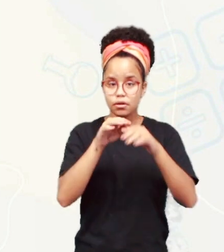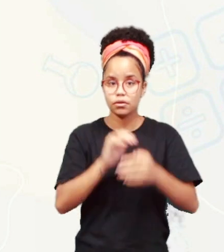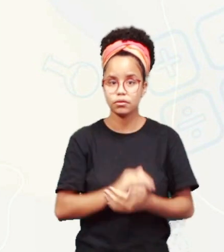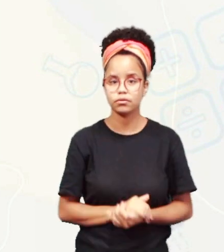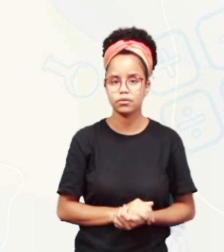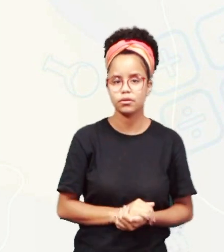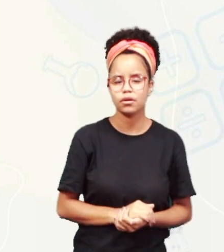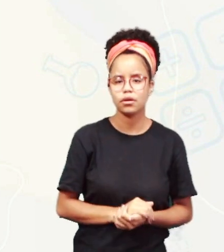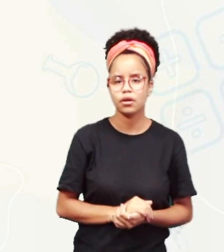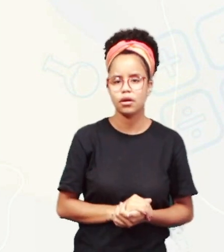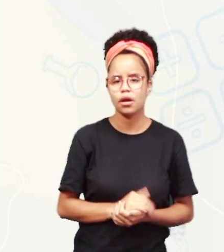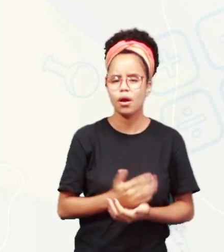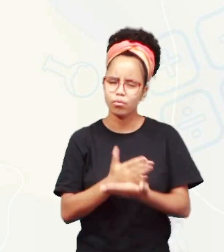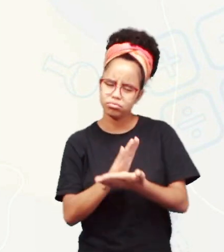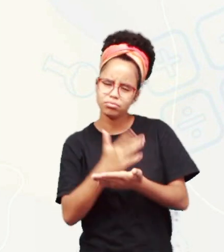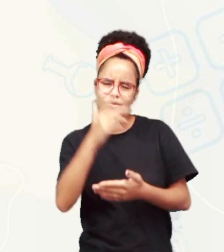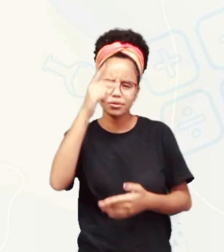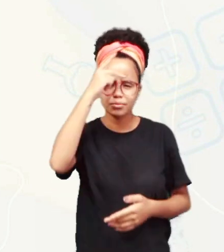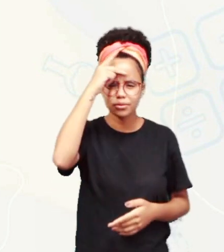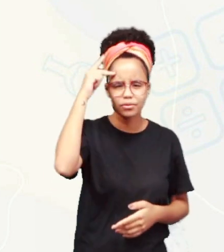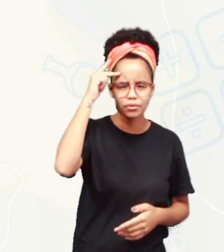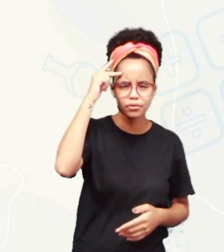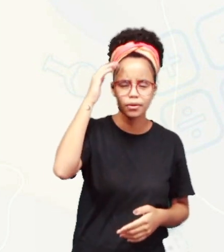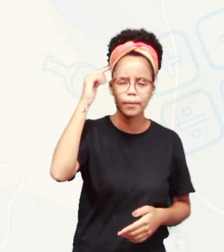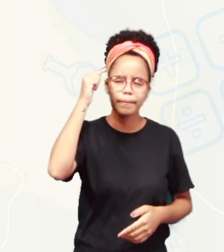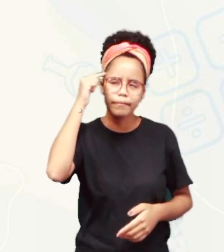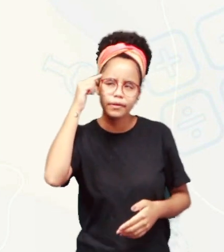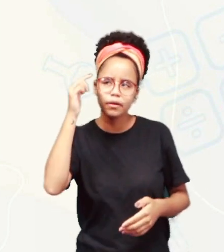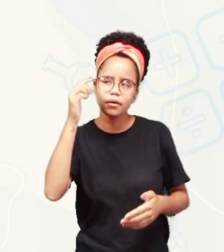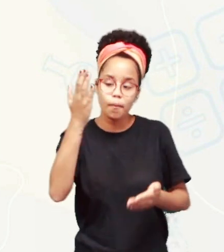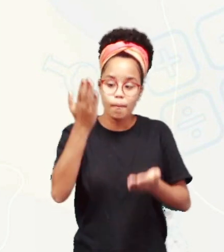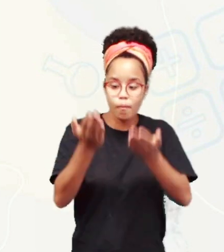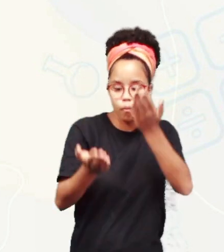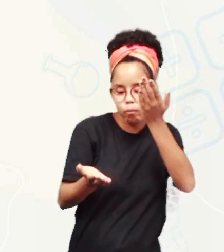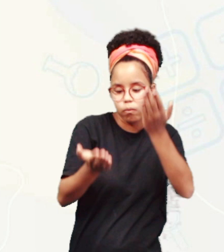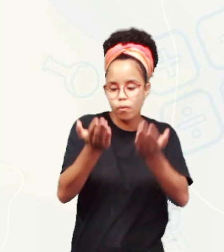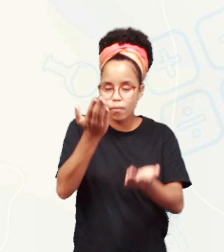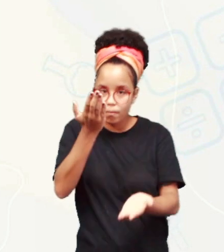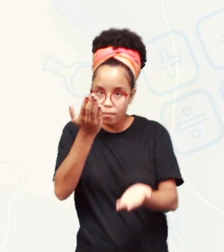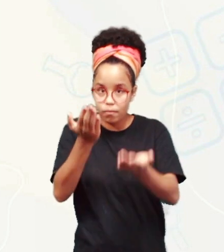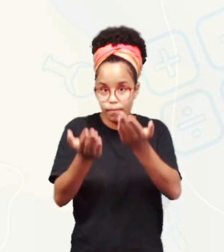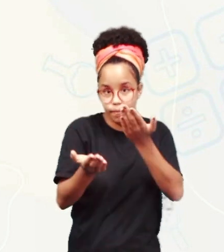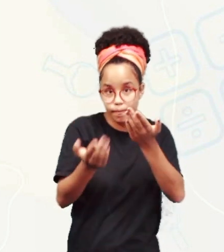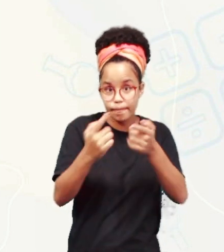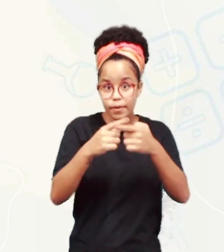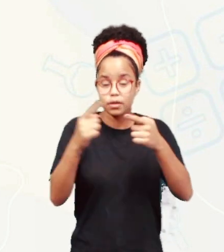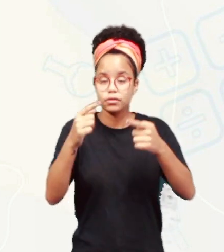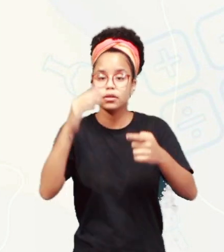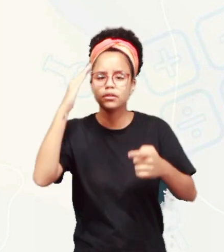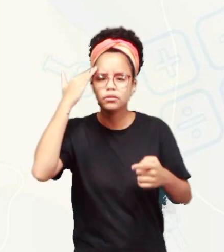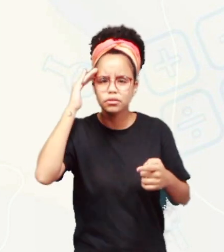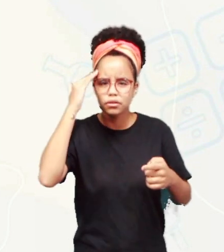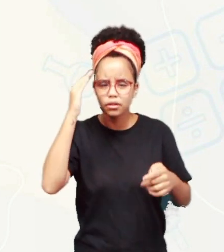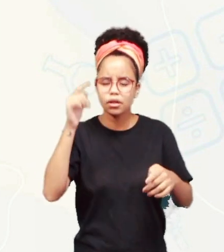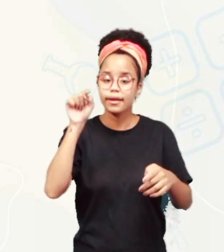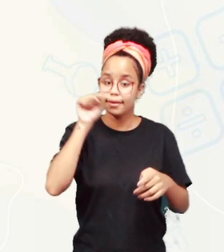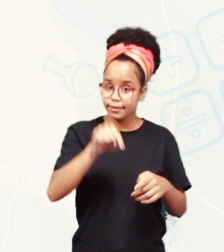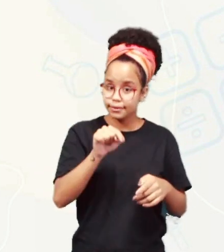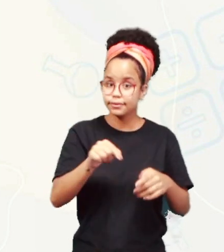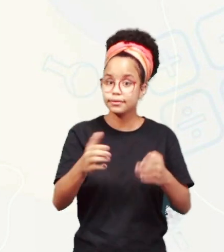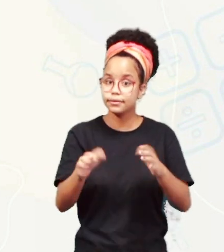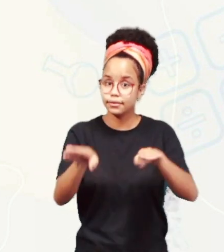gente pode até associar a uma balança como essa mas para entender o equilíbrio termodinâmico